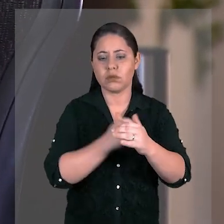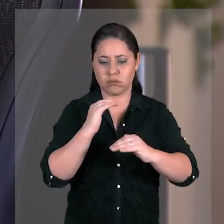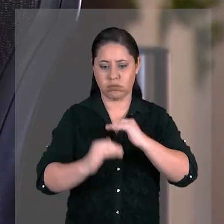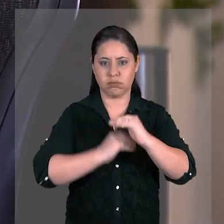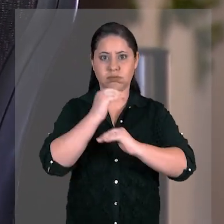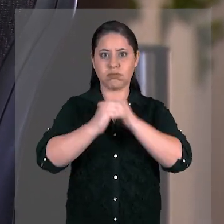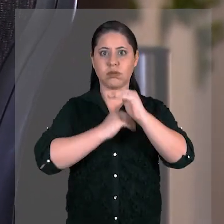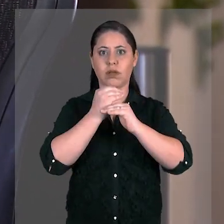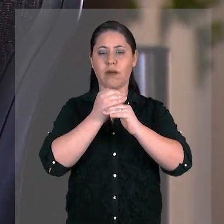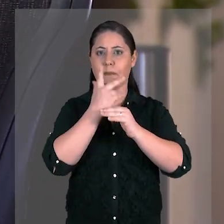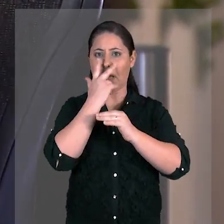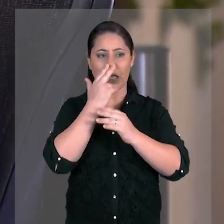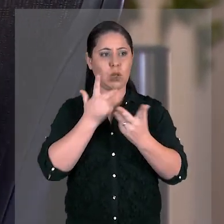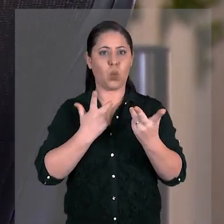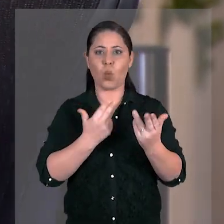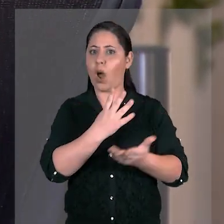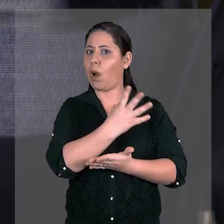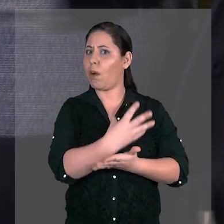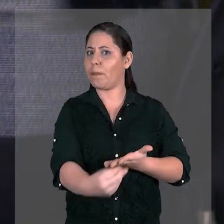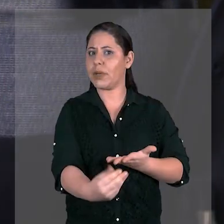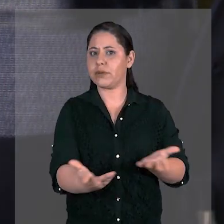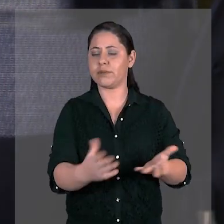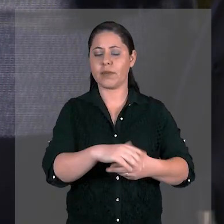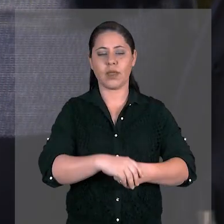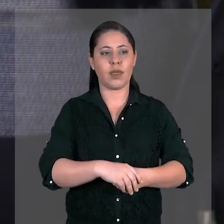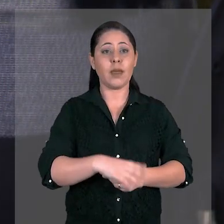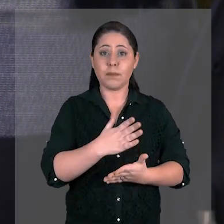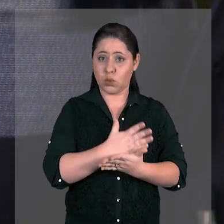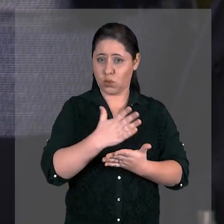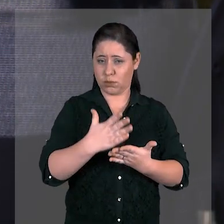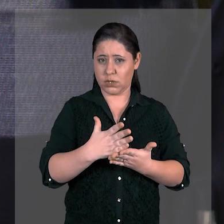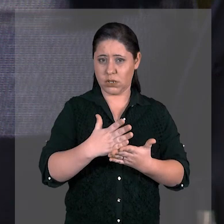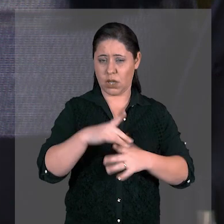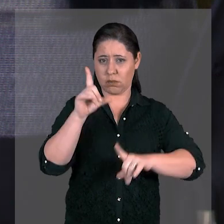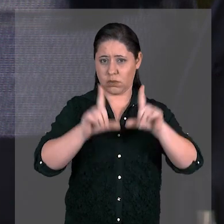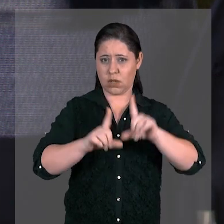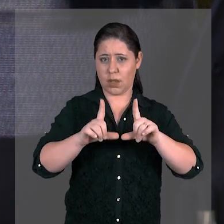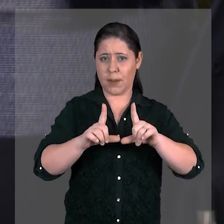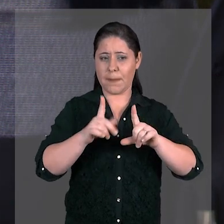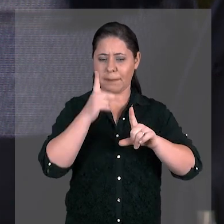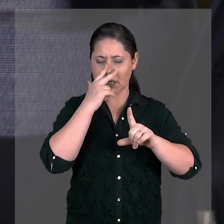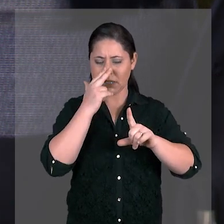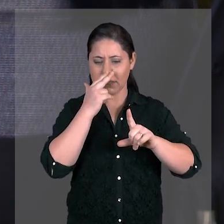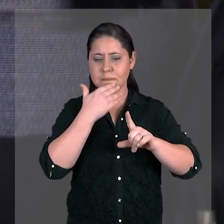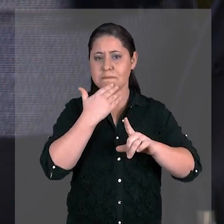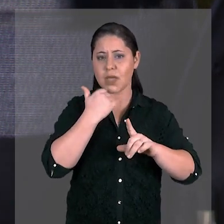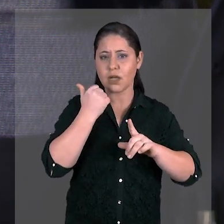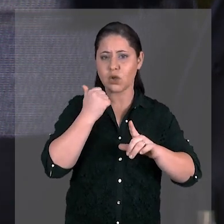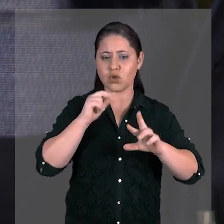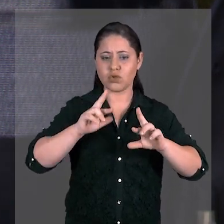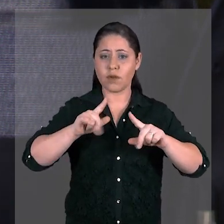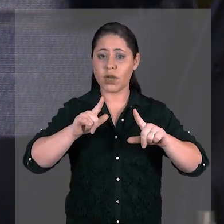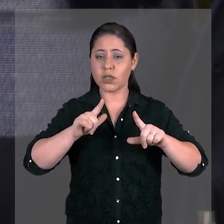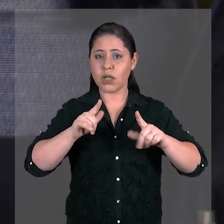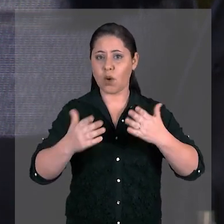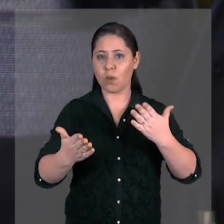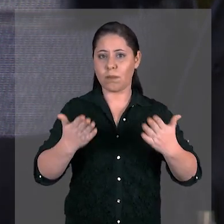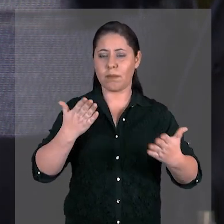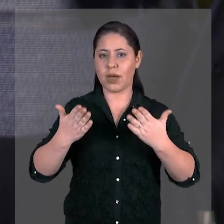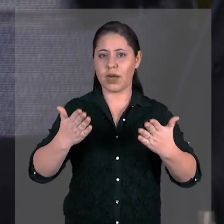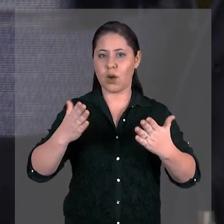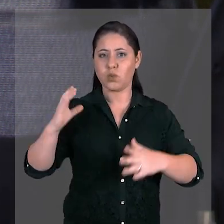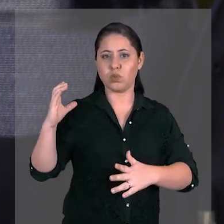digital que está acontecendo nos dias atuais. Doutora, para começar o programa, talvez fosse interessante a gente fazer uma distinção entre um crime